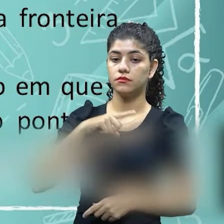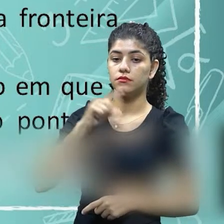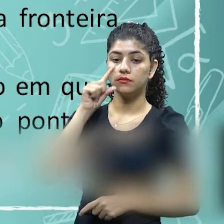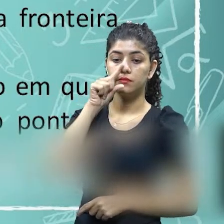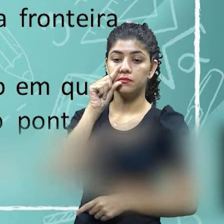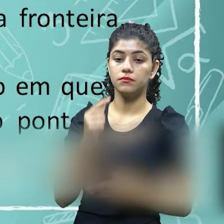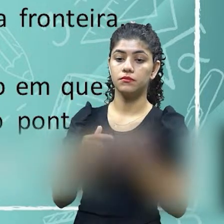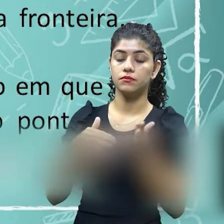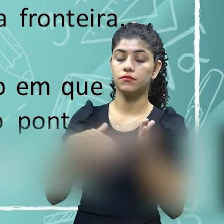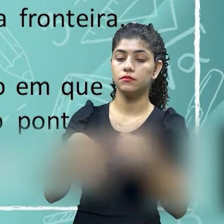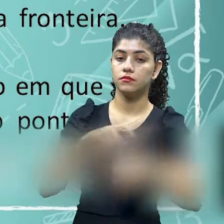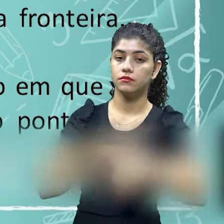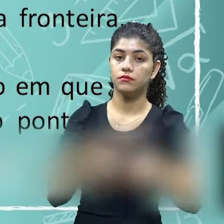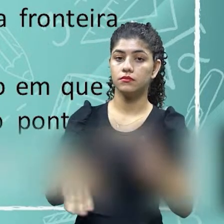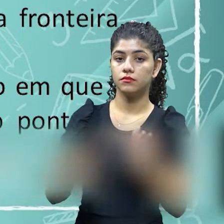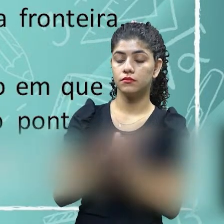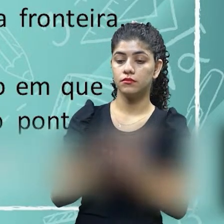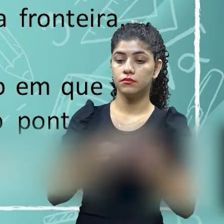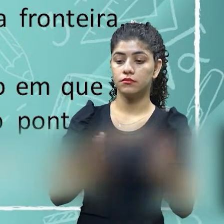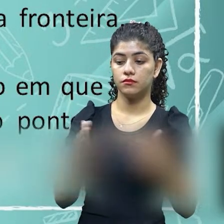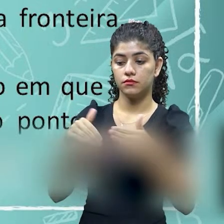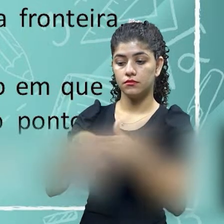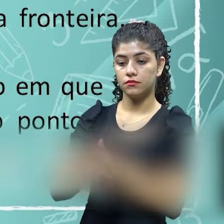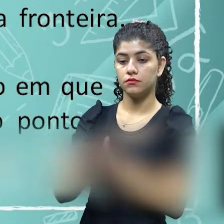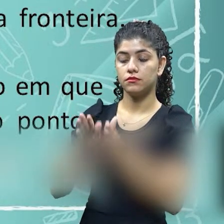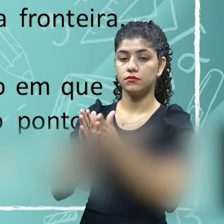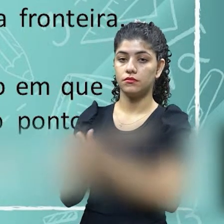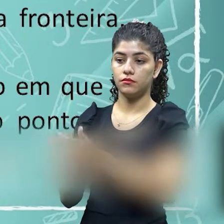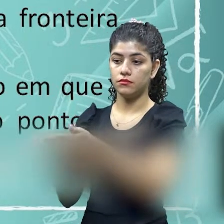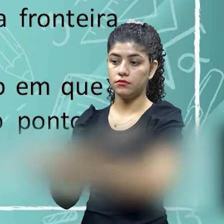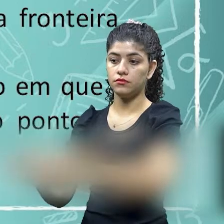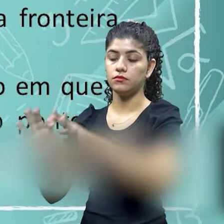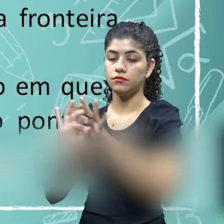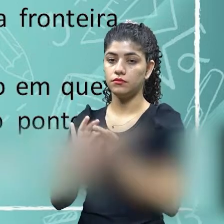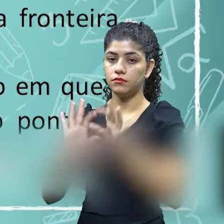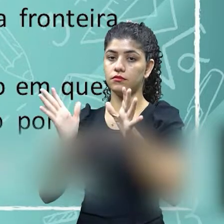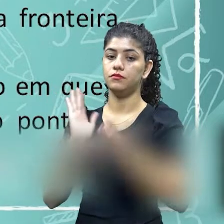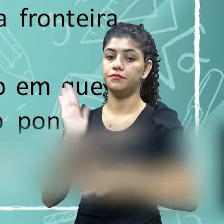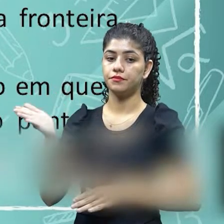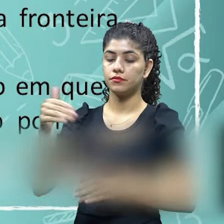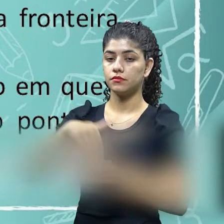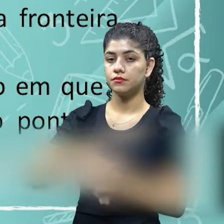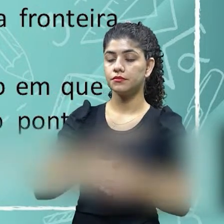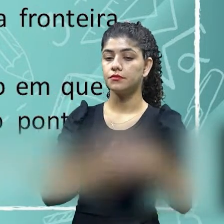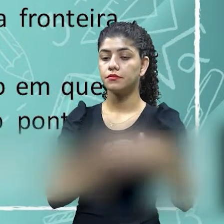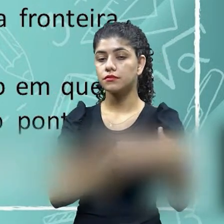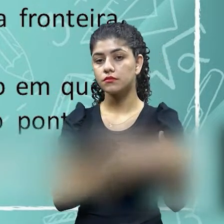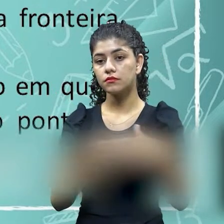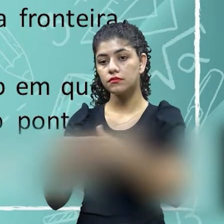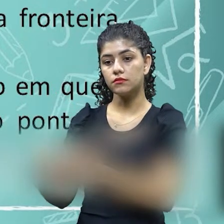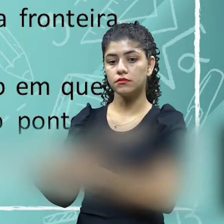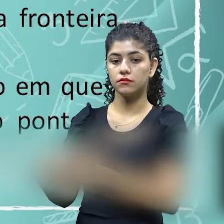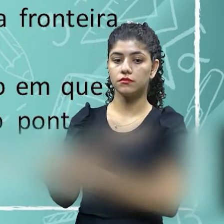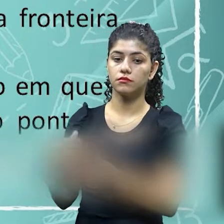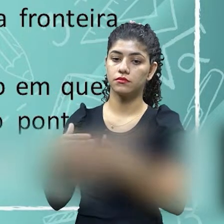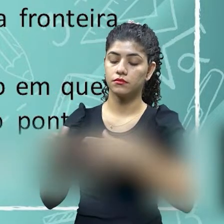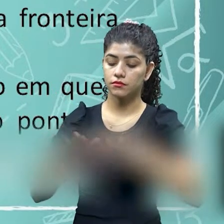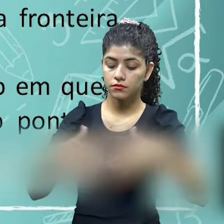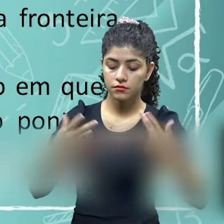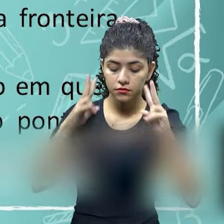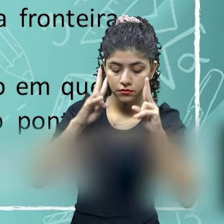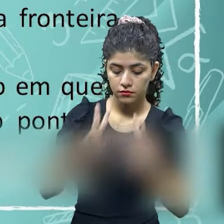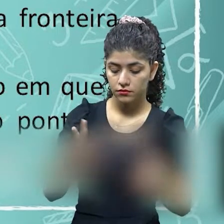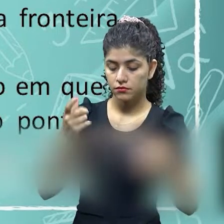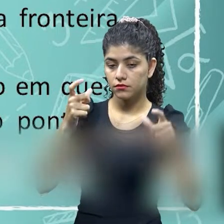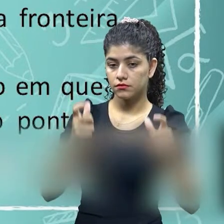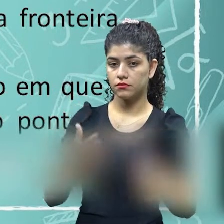da colocação da mercadoria à disposição do importador dentro do meio de transporte não desembaraçada no local de entrega